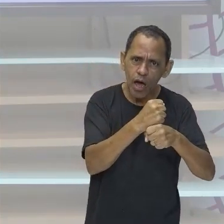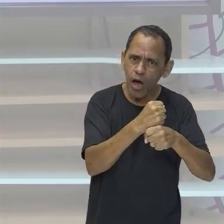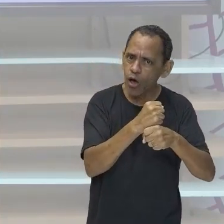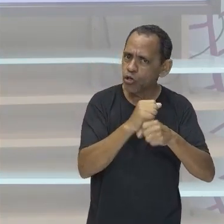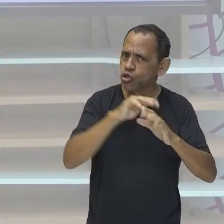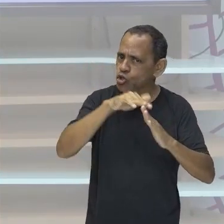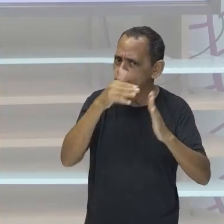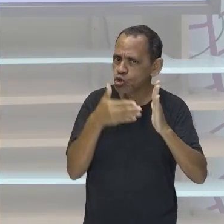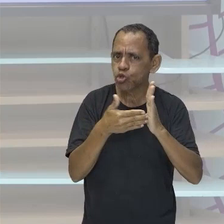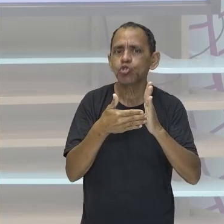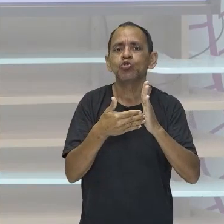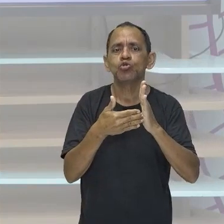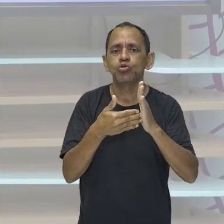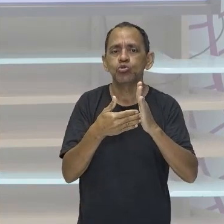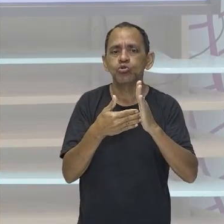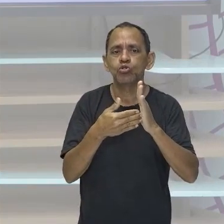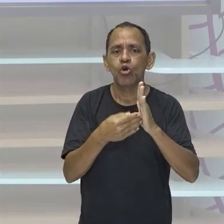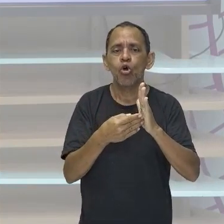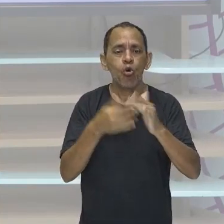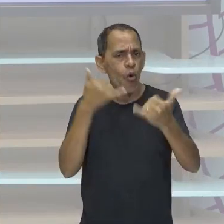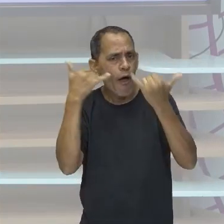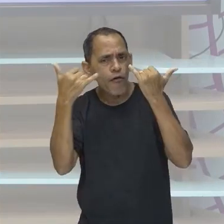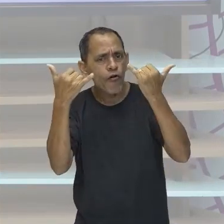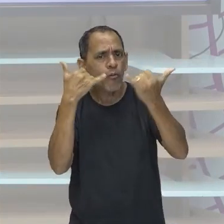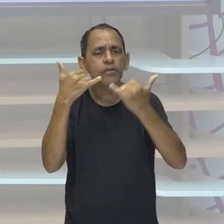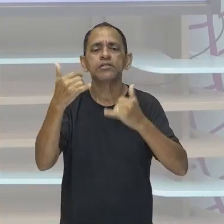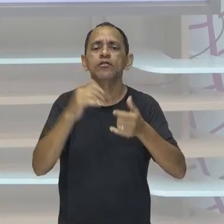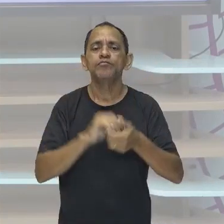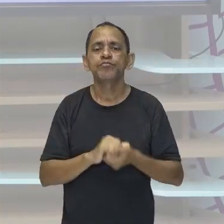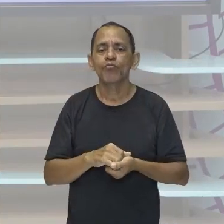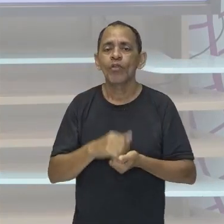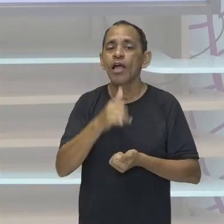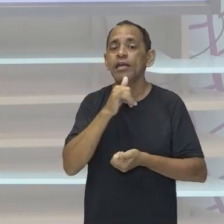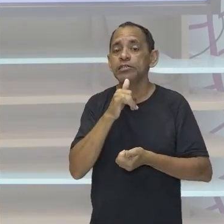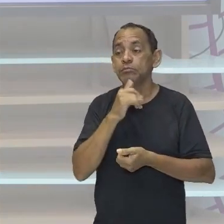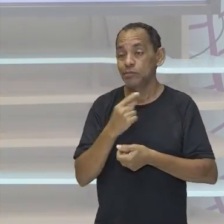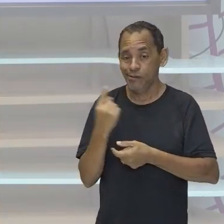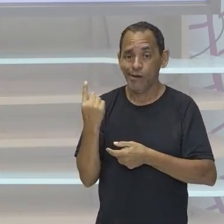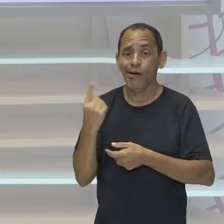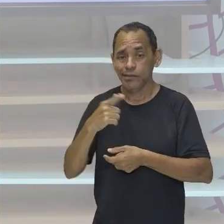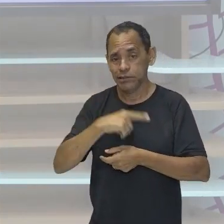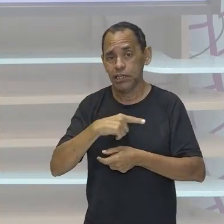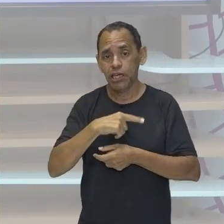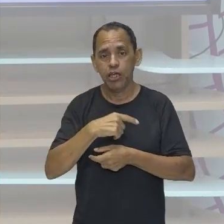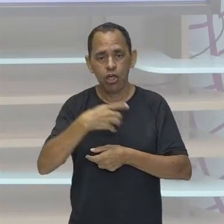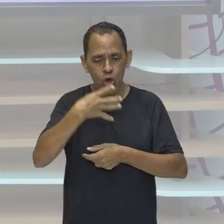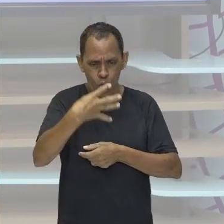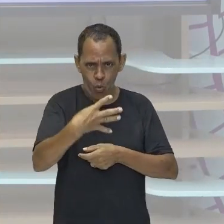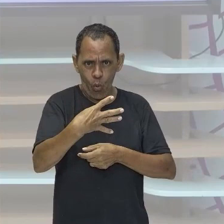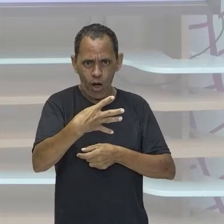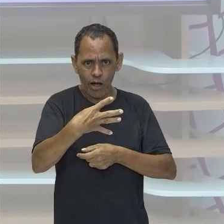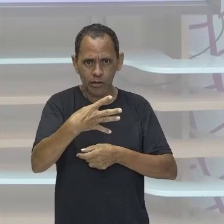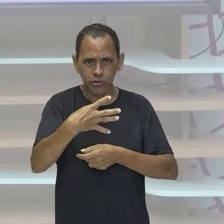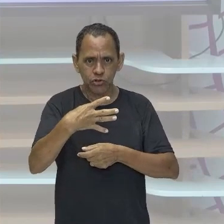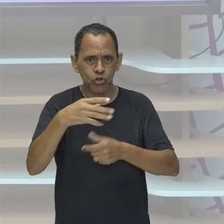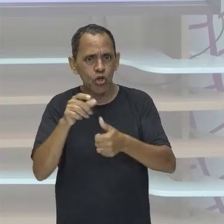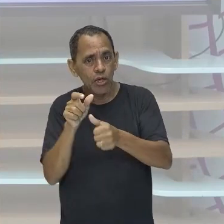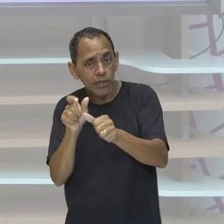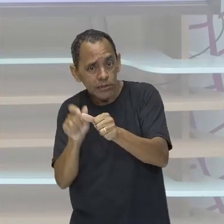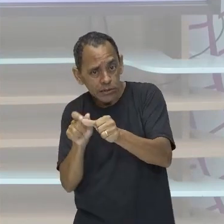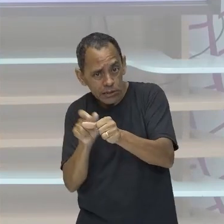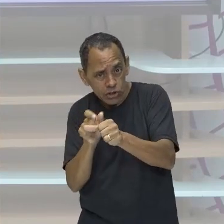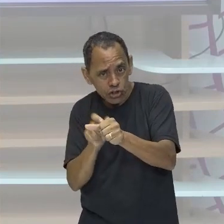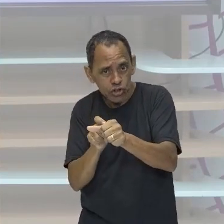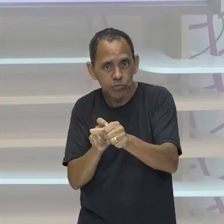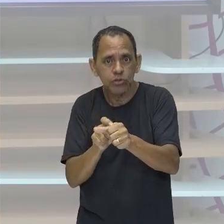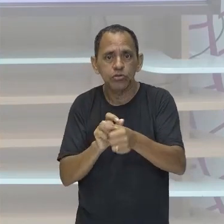o que eu coloquei ali, que esse quadrado ele tem 4 centímetros de lado. Então, primeiro, vamos construir a expressão algébrica